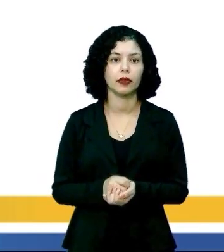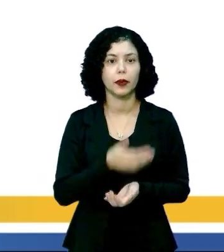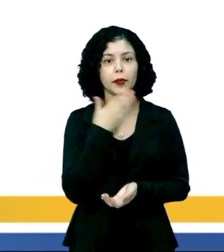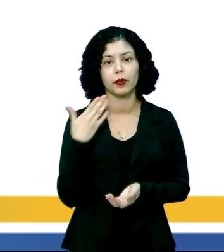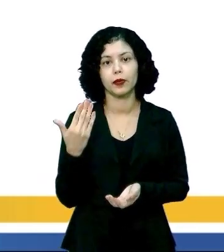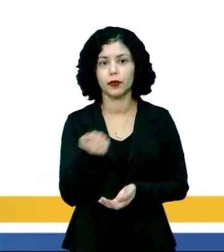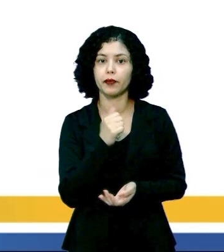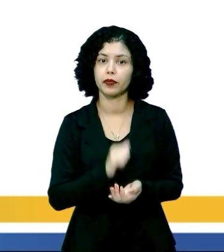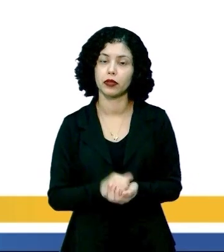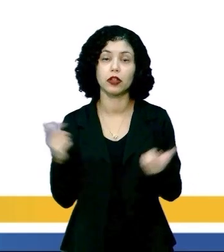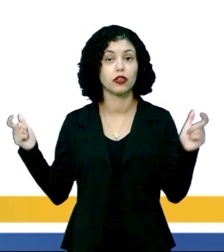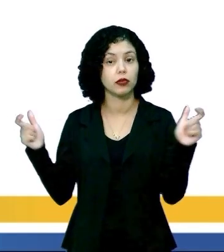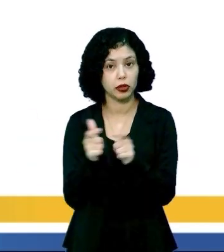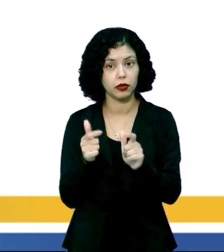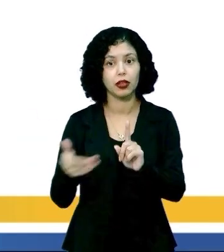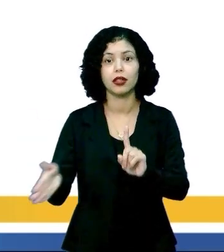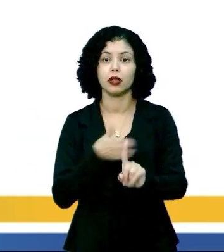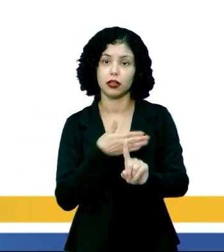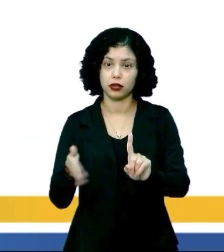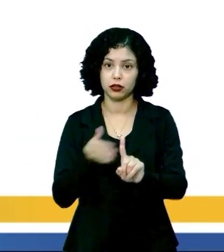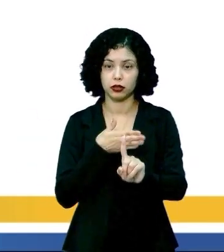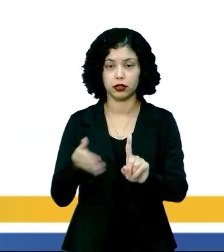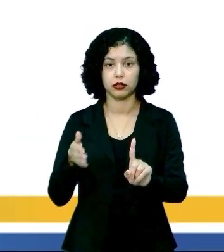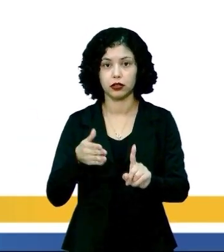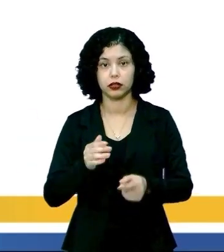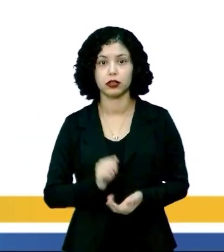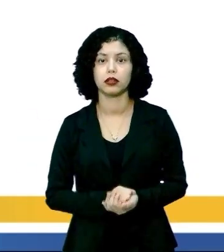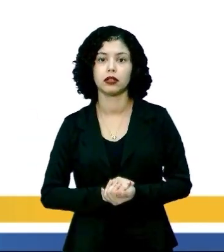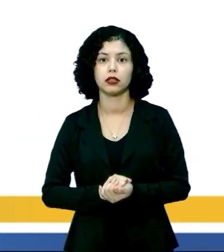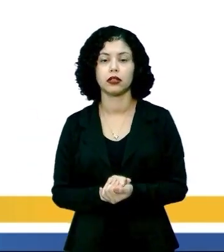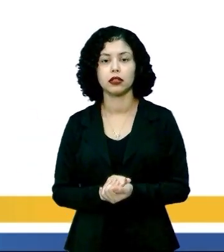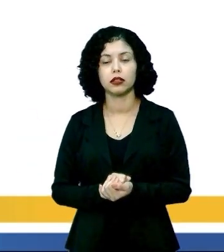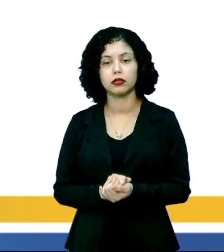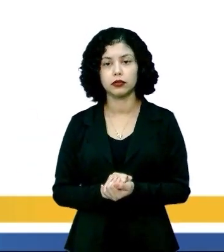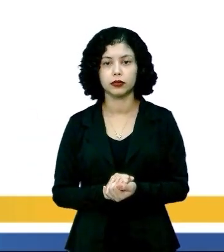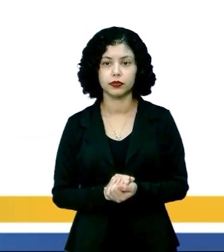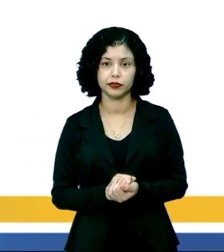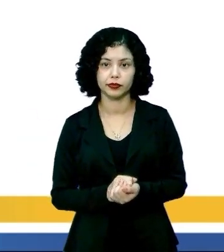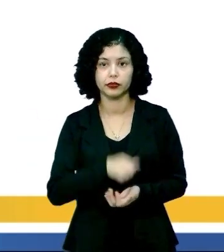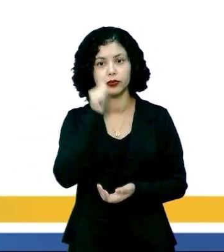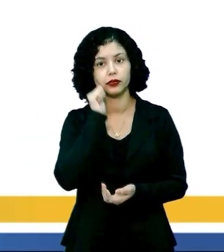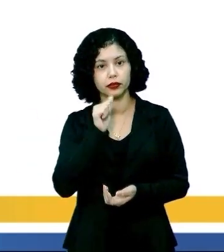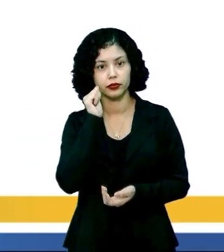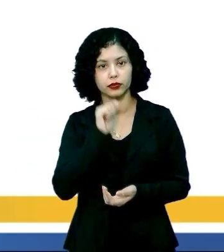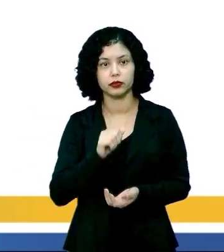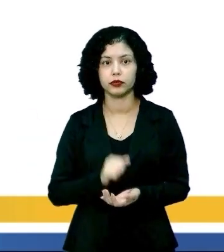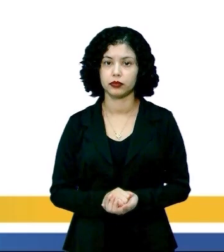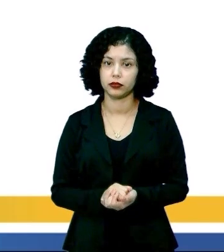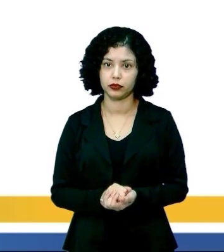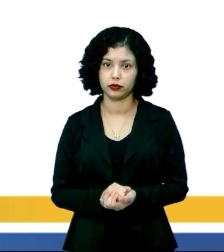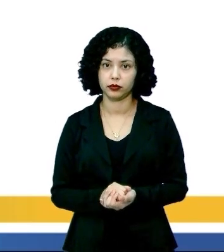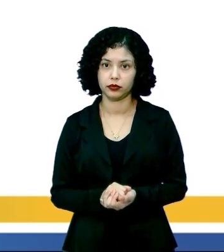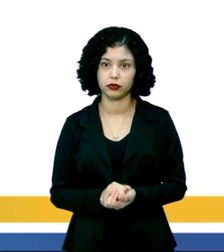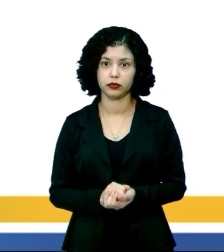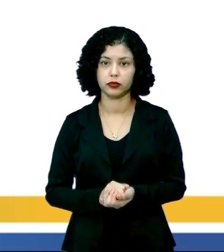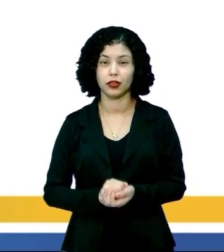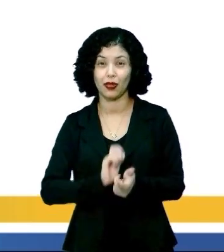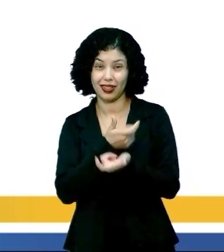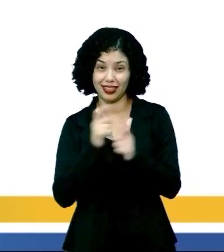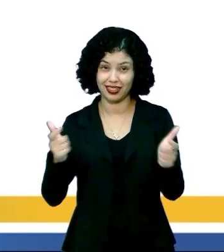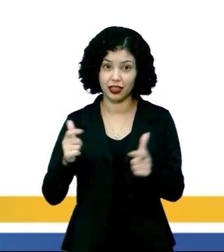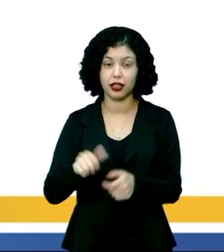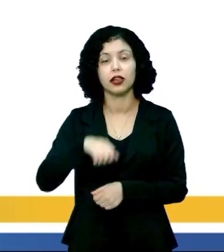satisfatórias para melhorar os índices alarmantes de agressões contra o